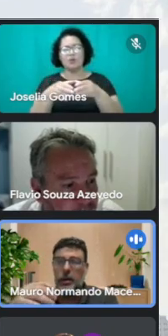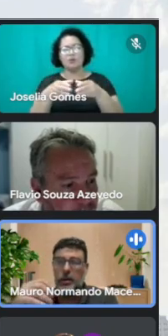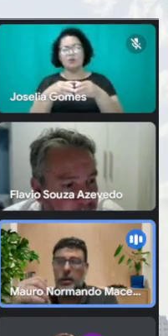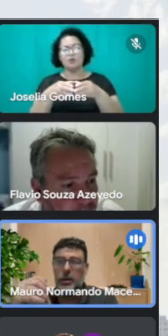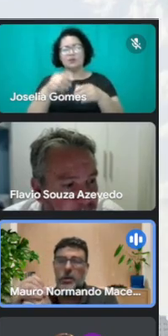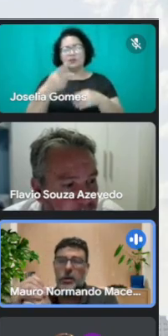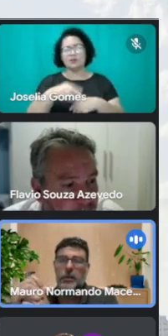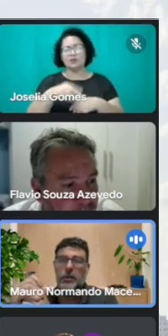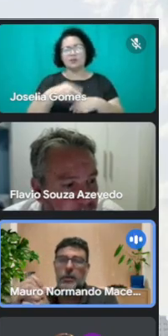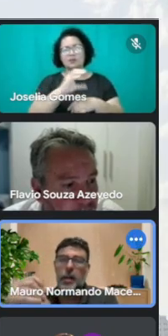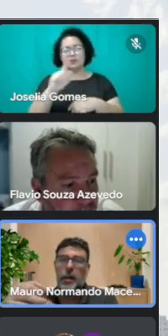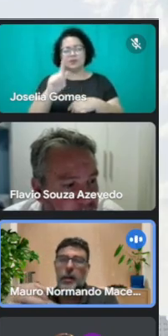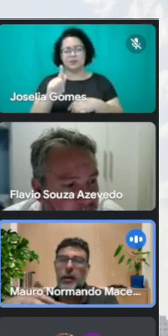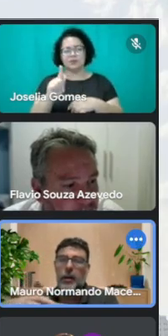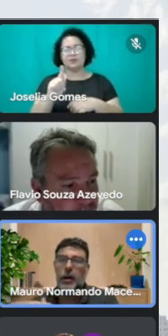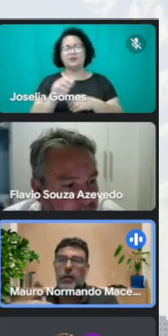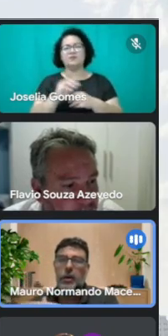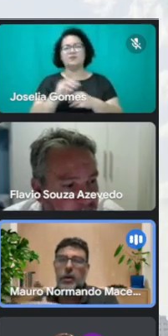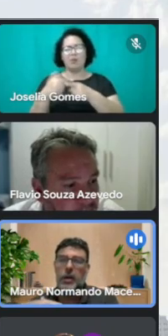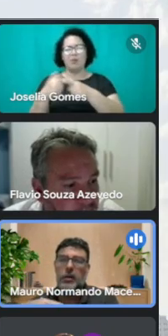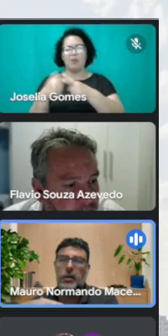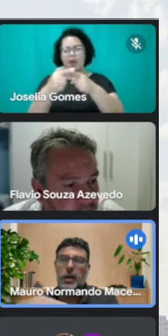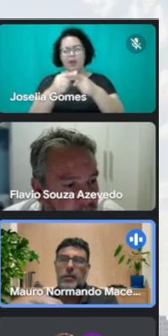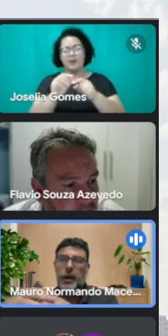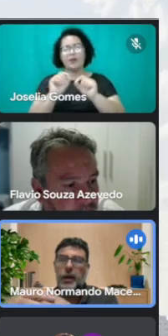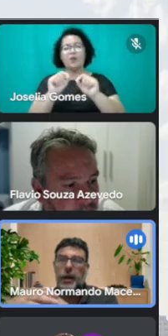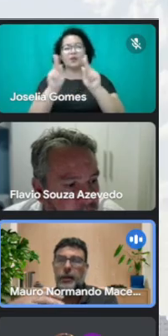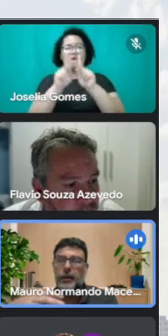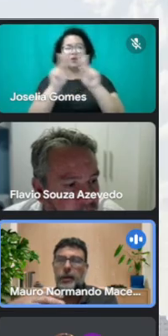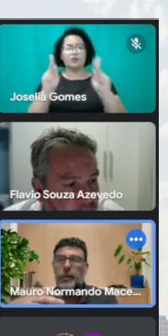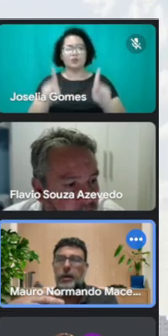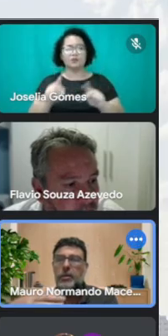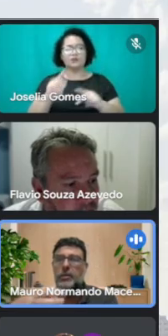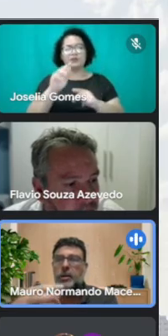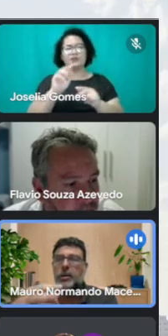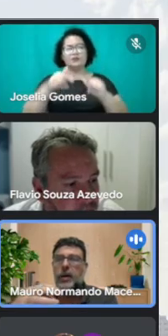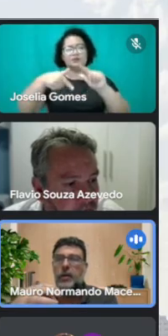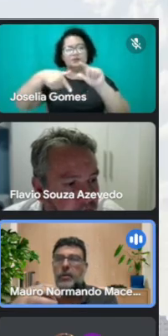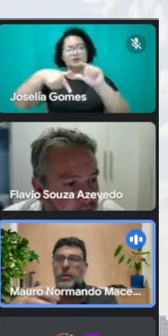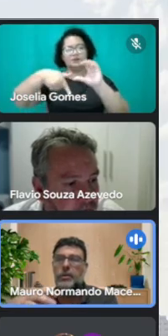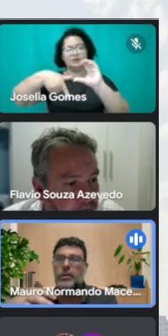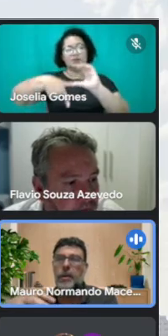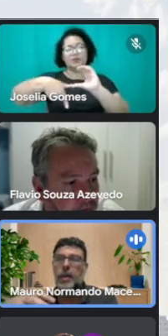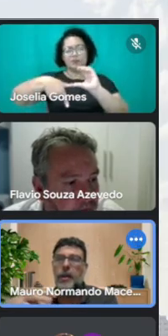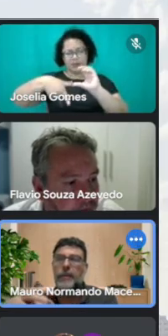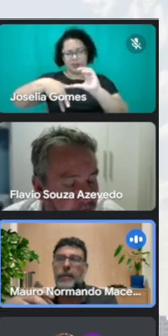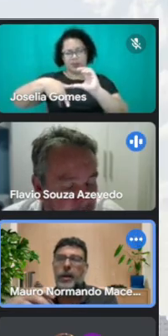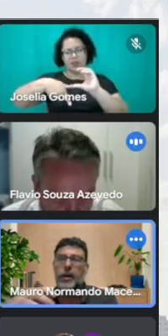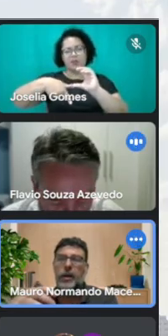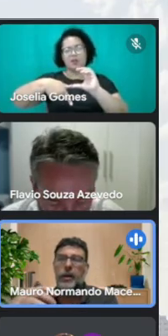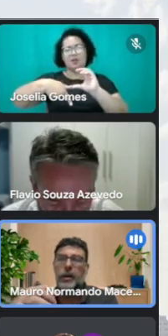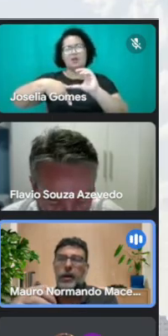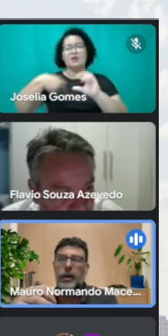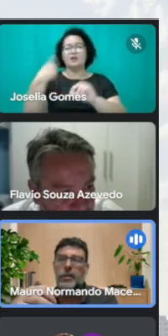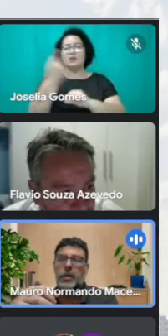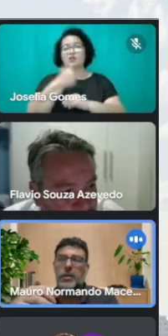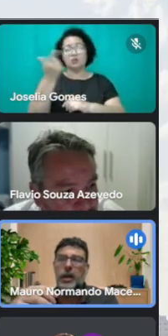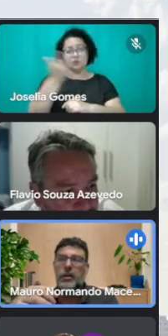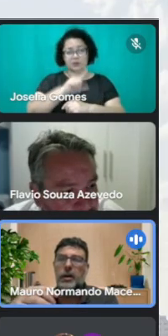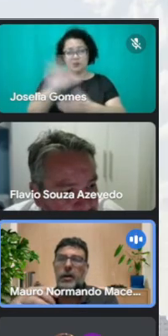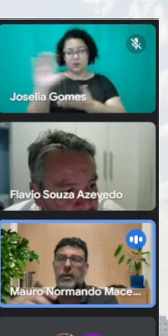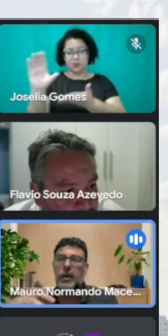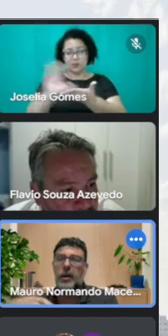Grande chamada Rosa Mística, que é um projeto de CNPq, sabe, que a gente conseguiu um recurso. E